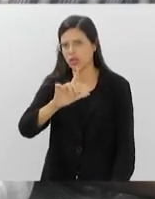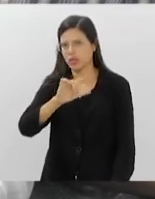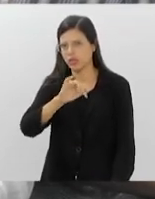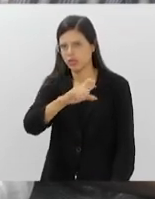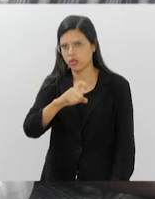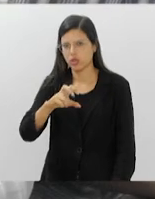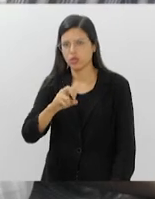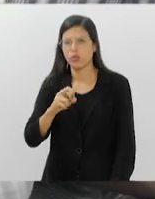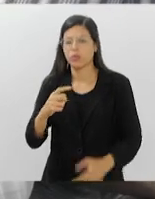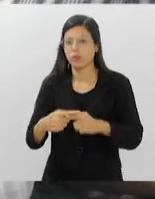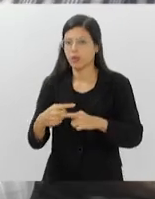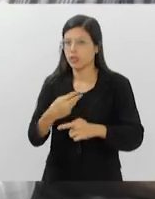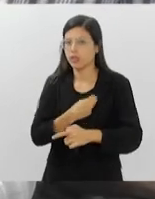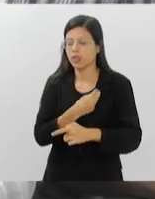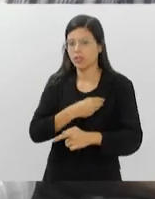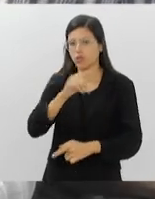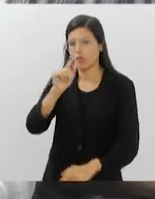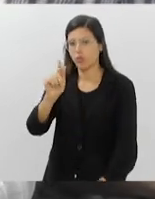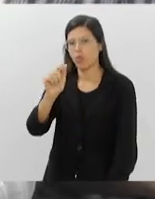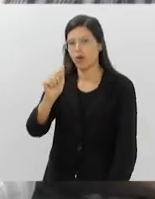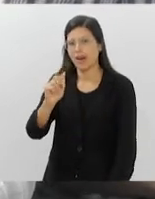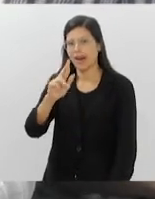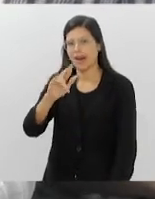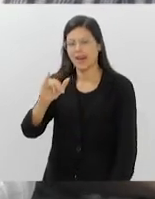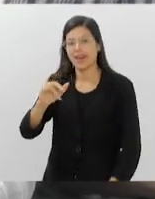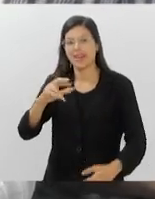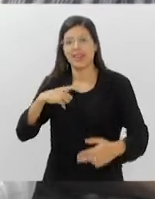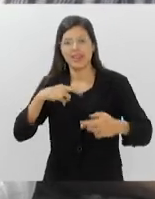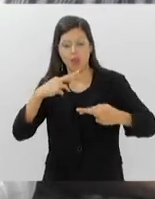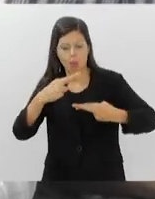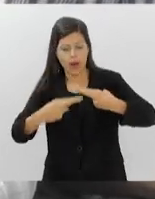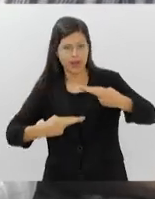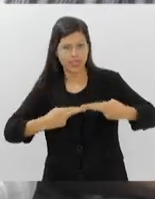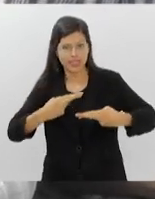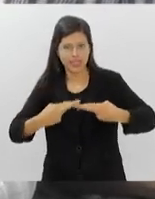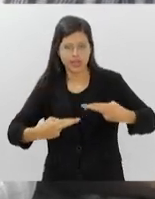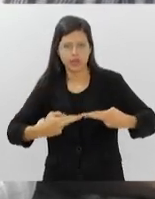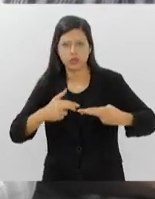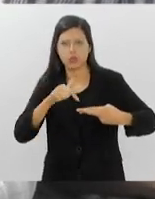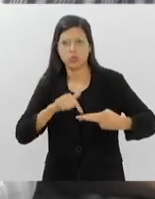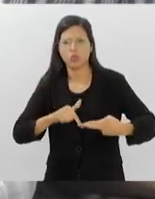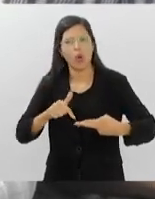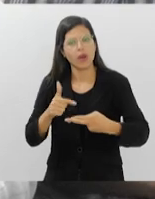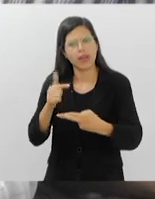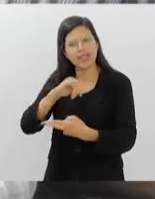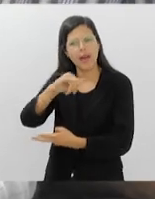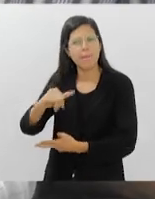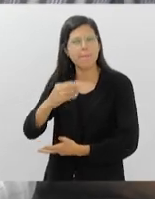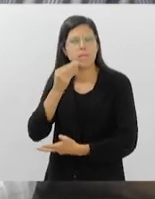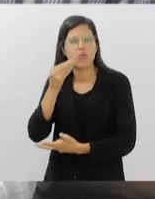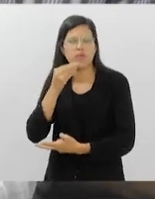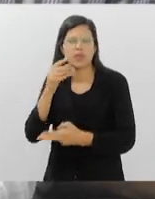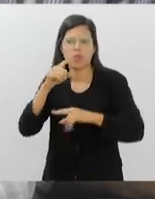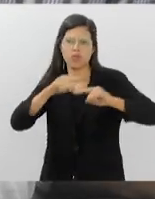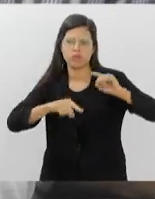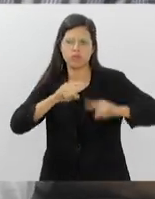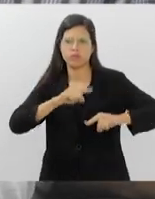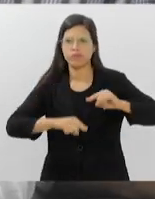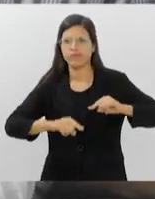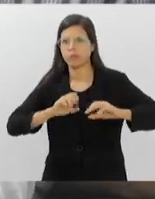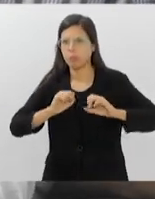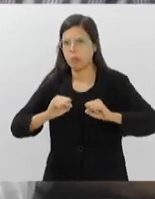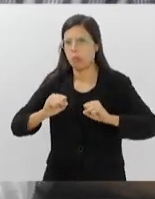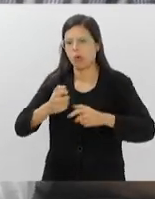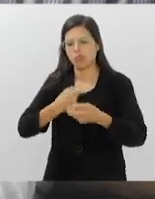o lixo, e os recicladores, que eles reciclam materiais que podem entrar na economia circular. Então,